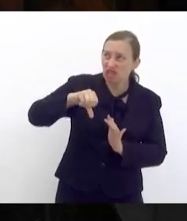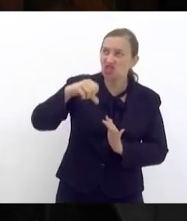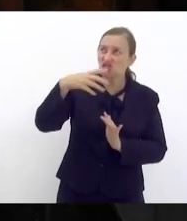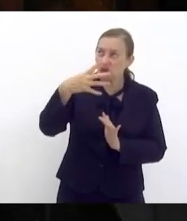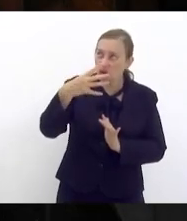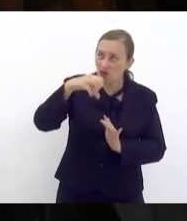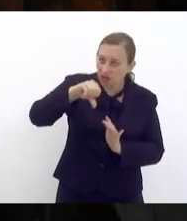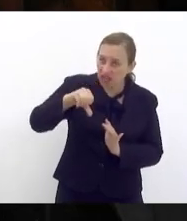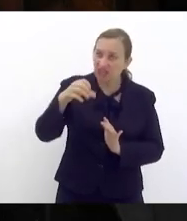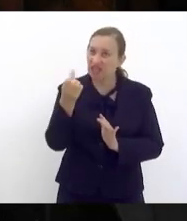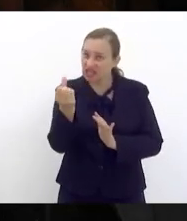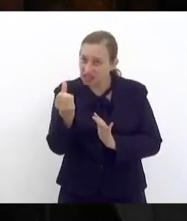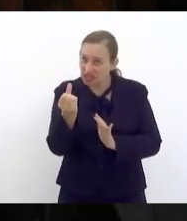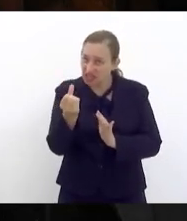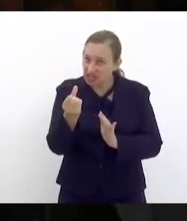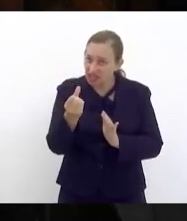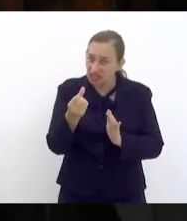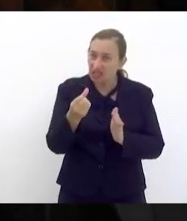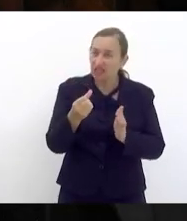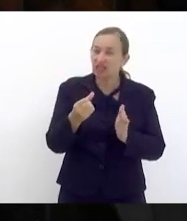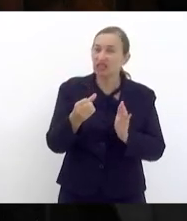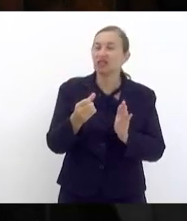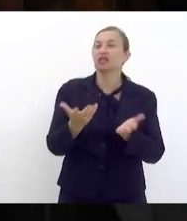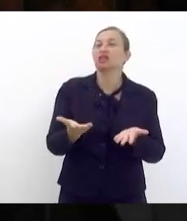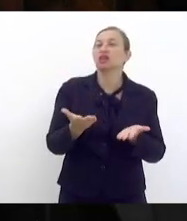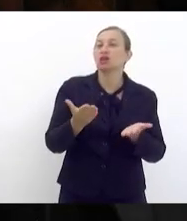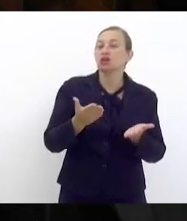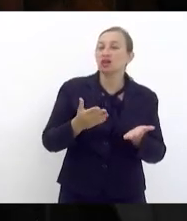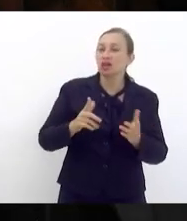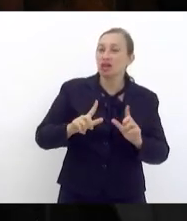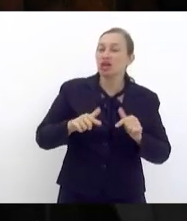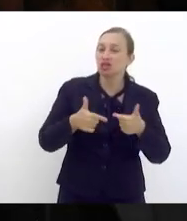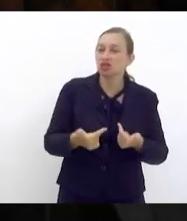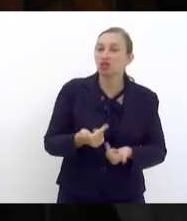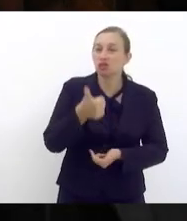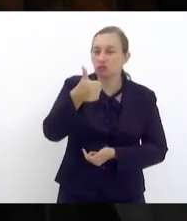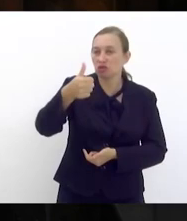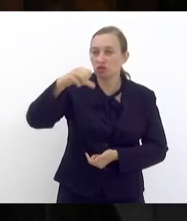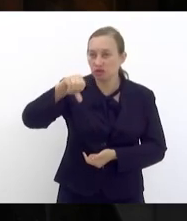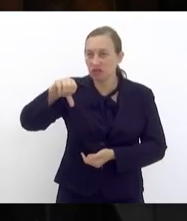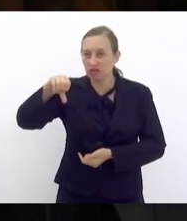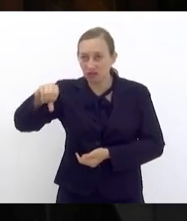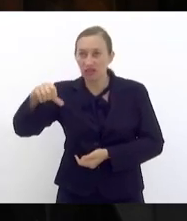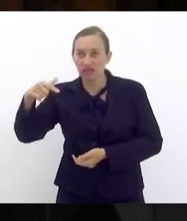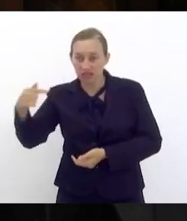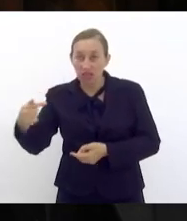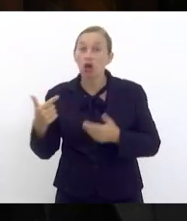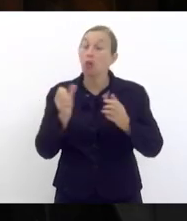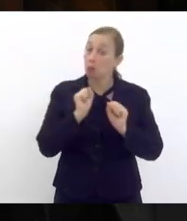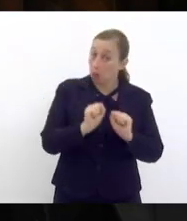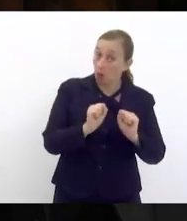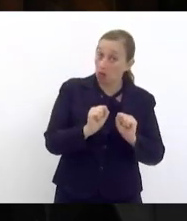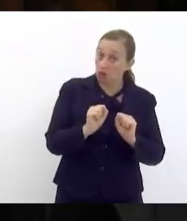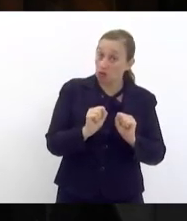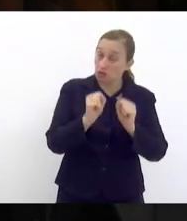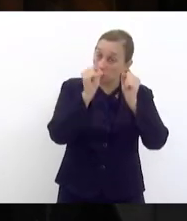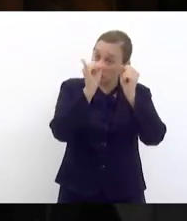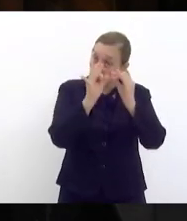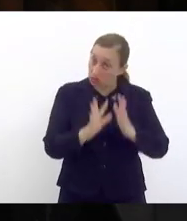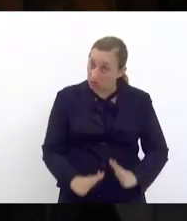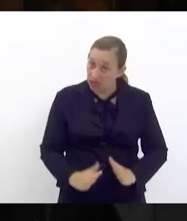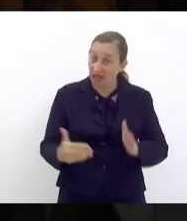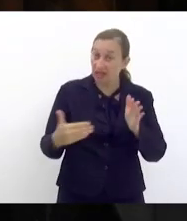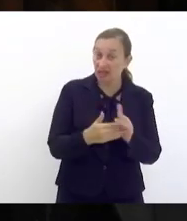1996 e entrou em vigor praticamente em 97. Posso te dar um acumulado até 22, mas para o senhor ter um